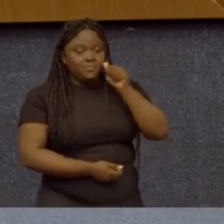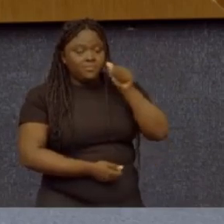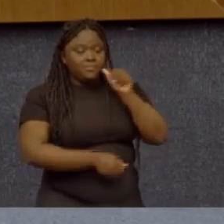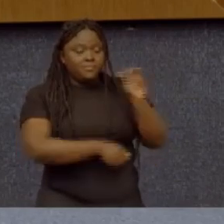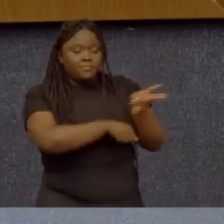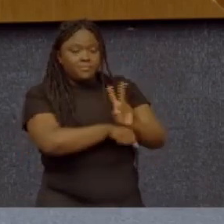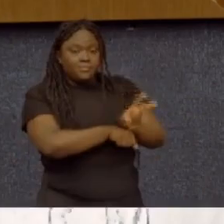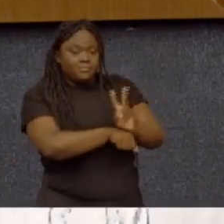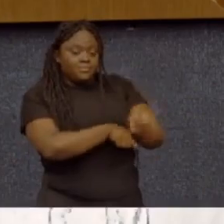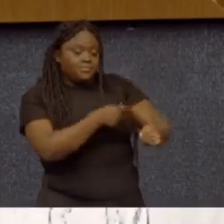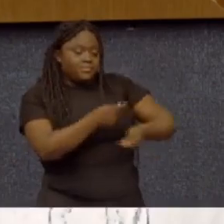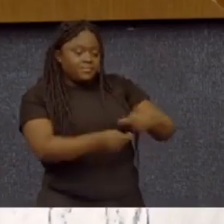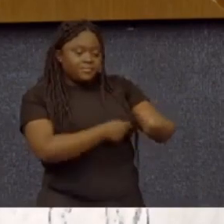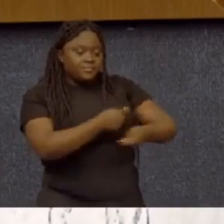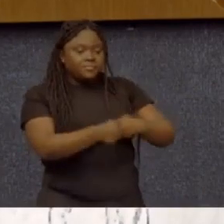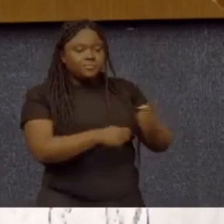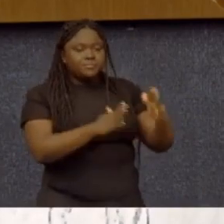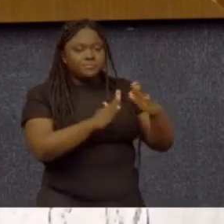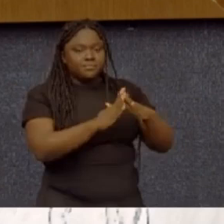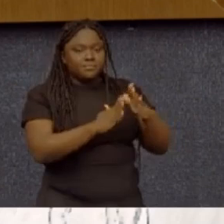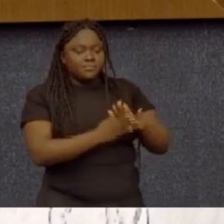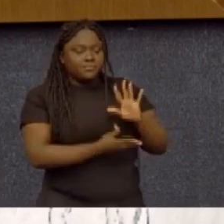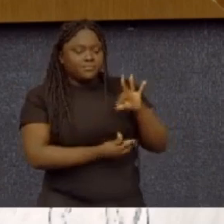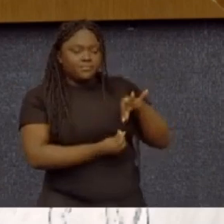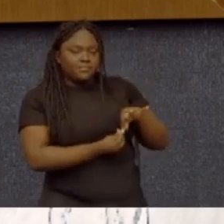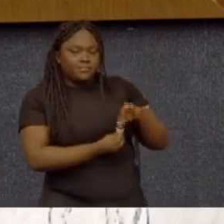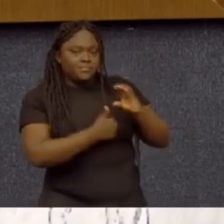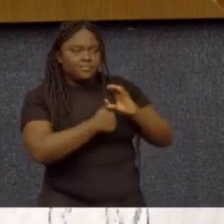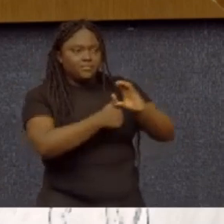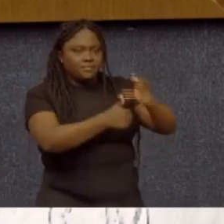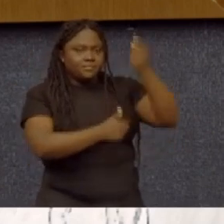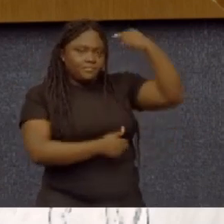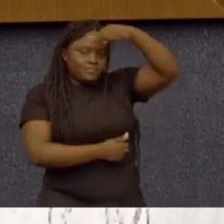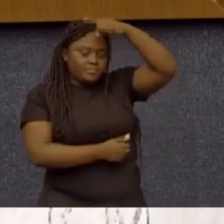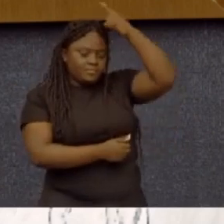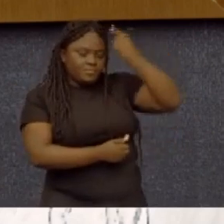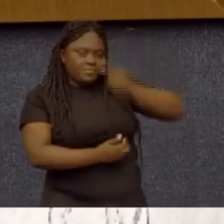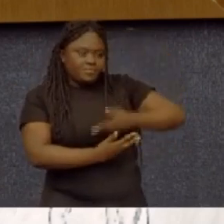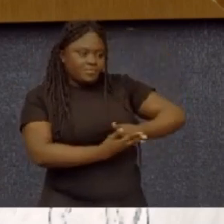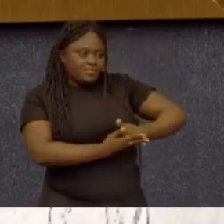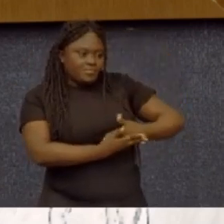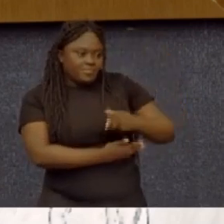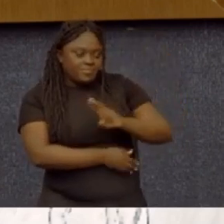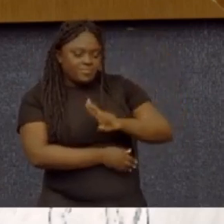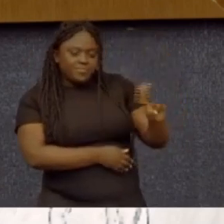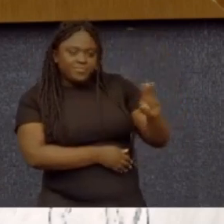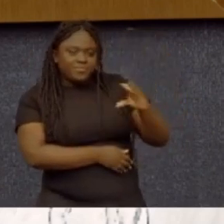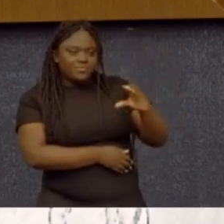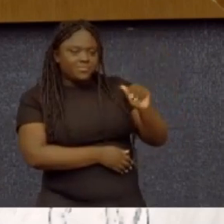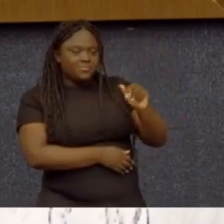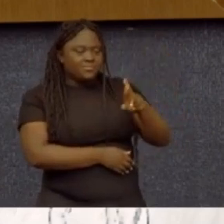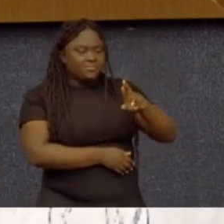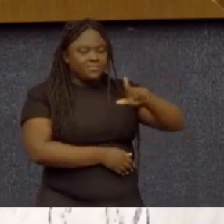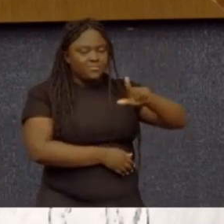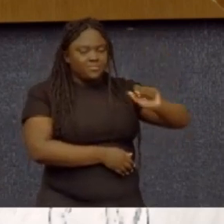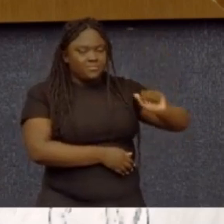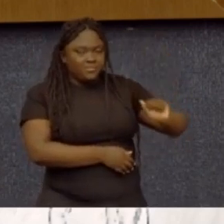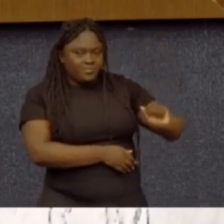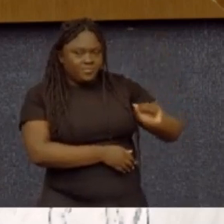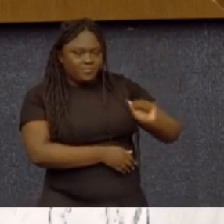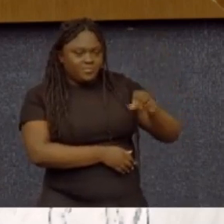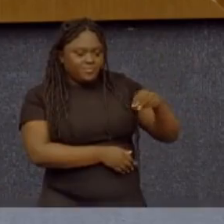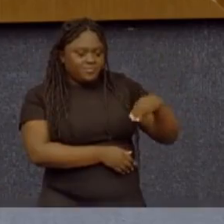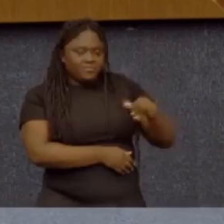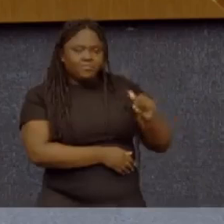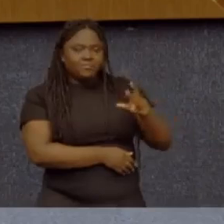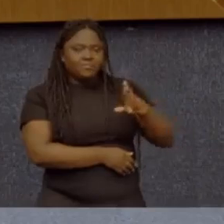Diretora Administrativa da Casa Espírita Cristã Santo Agostinho, Carla Maria Cardoso.